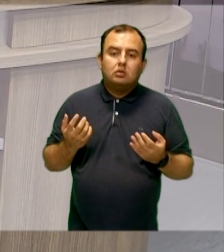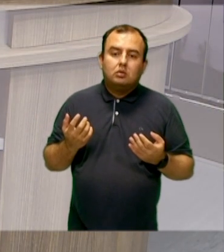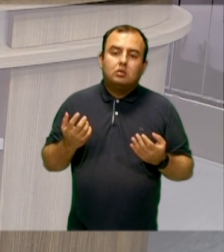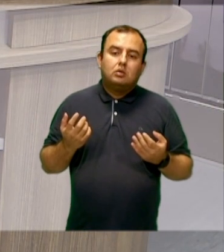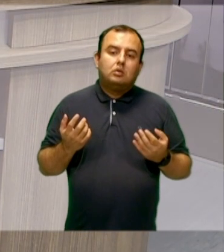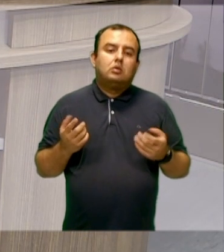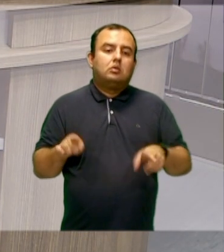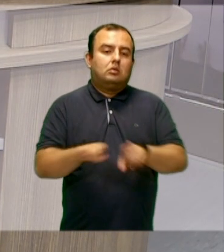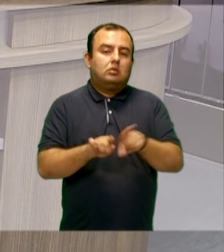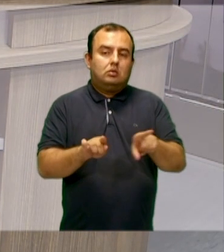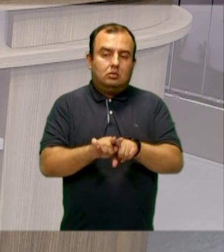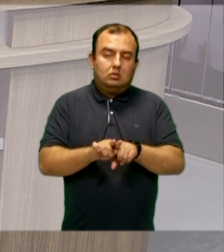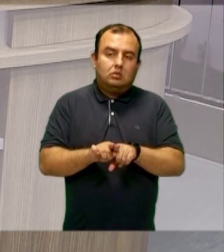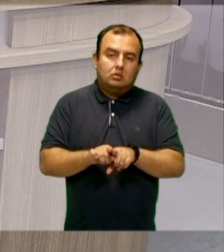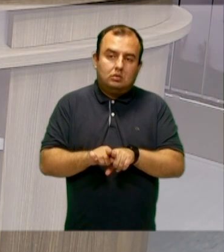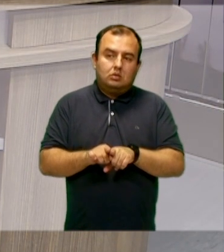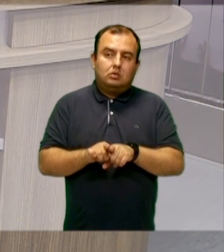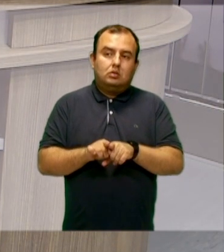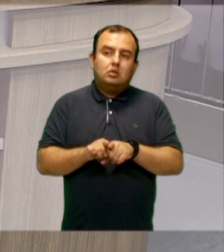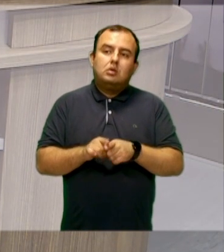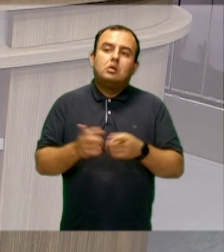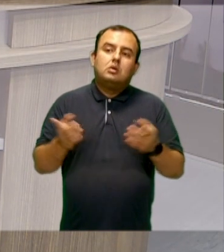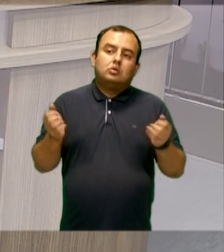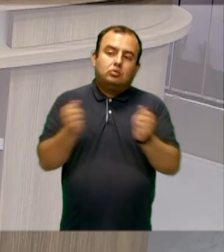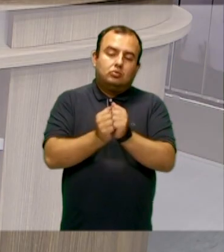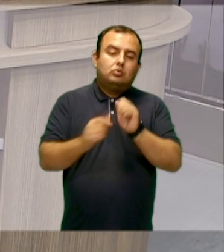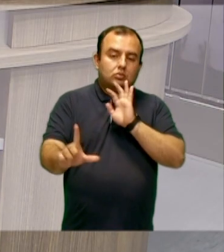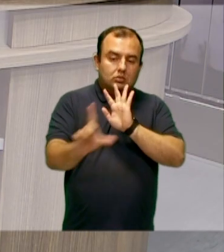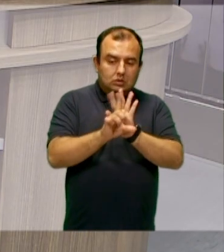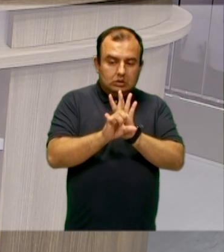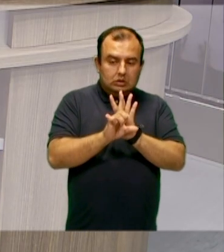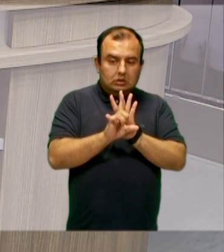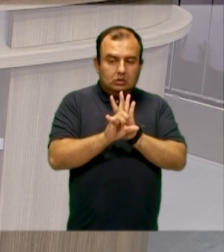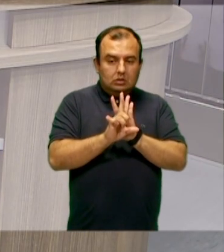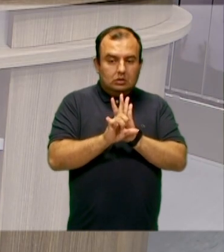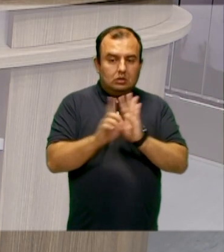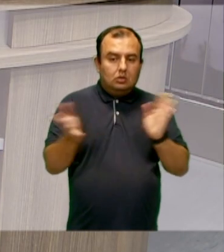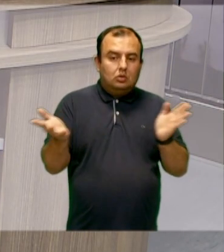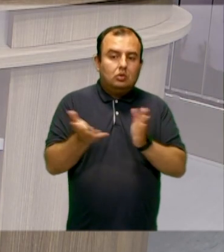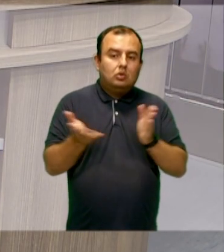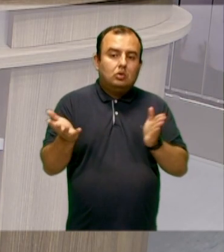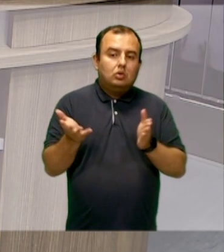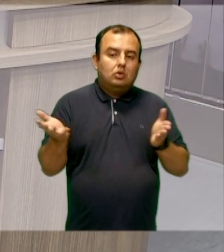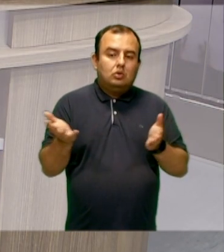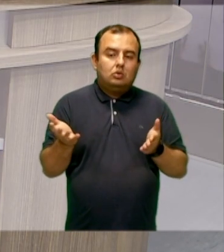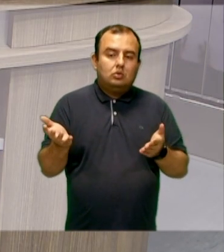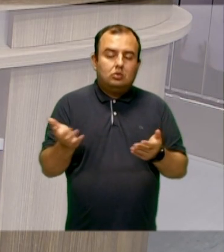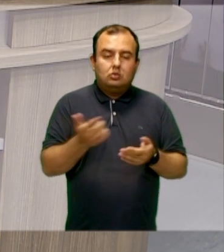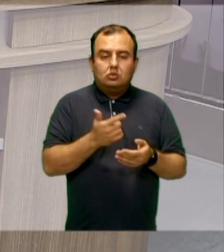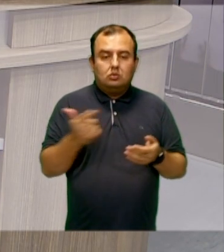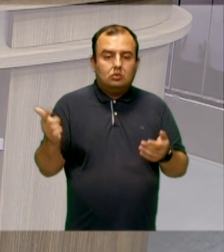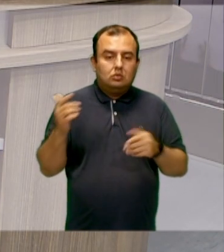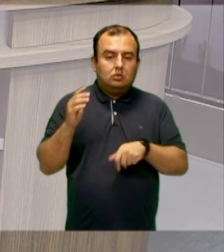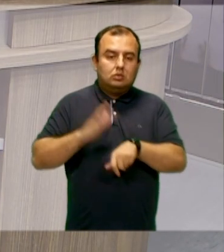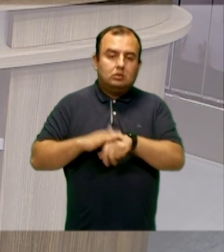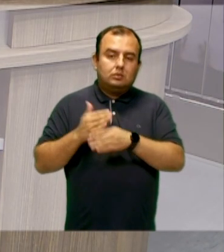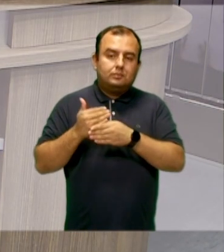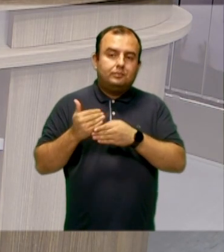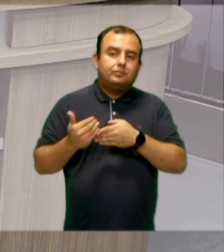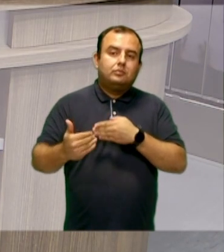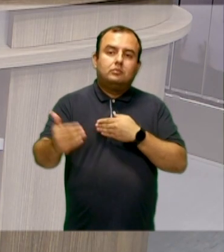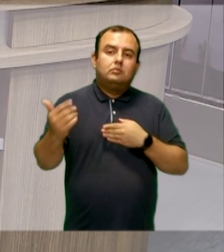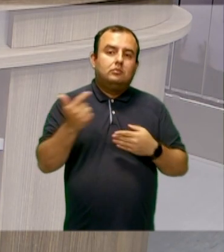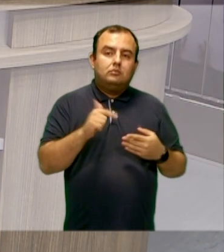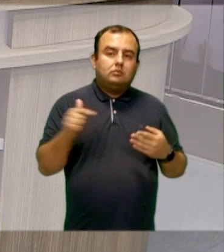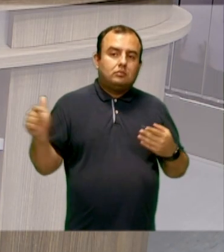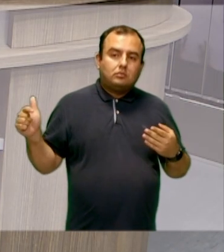no nosso rol também, junto com a lei, para colocar, porque hoje não existe também Mas daqui para frente já não